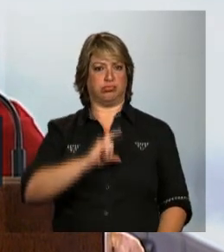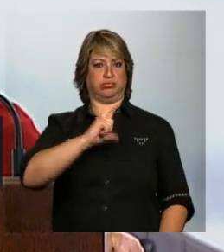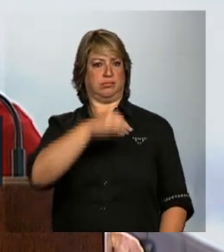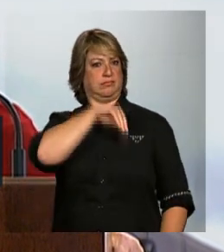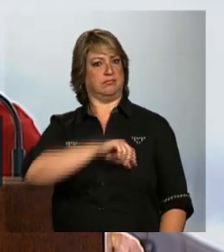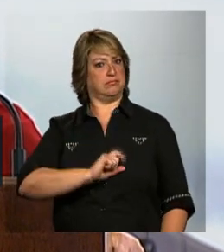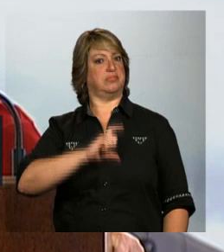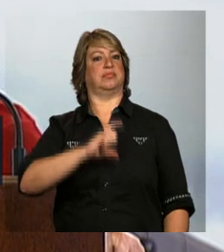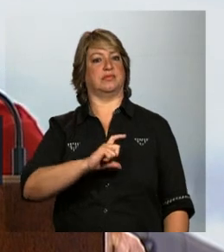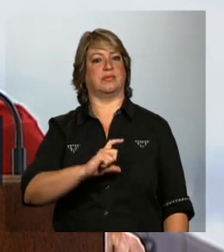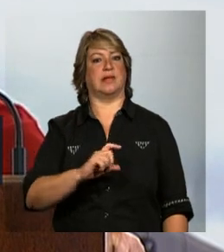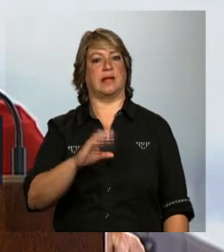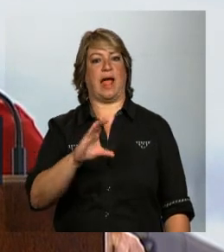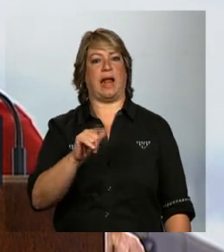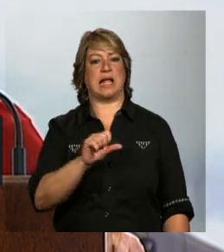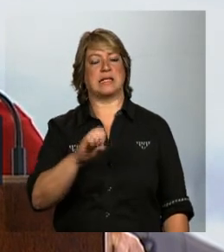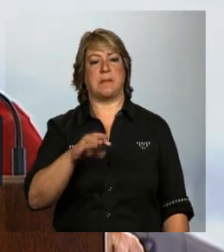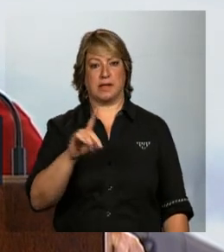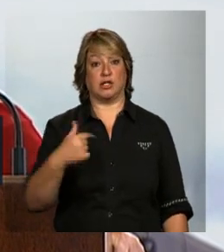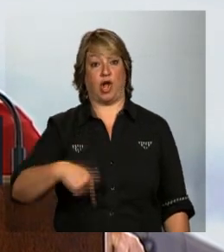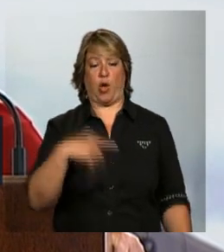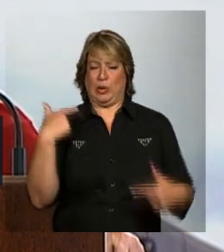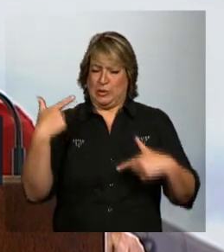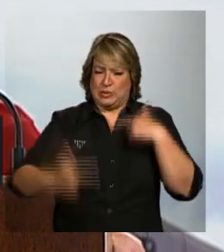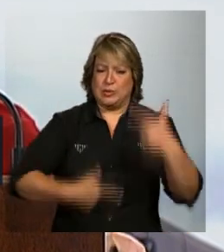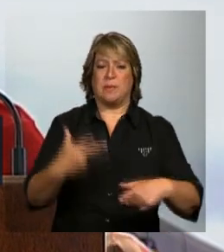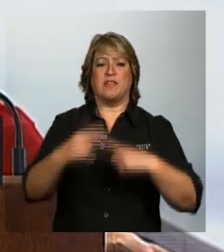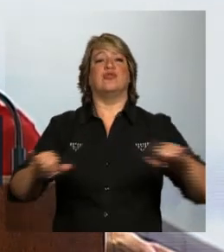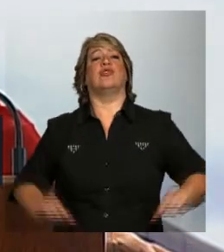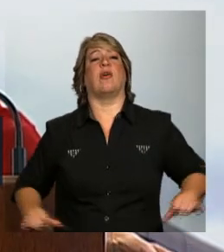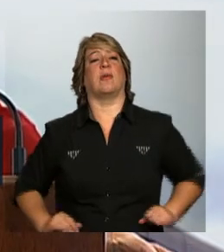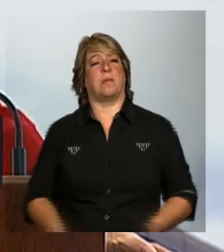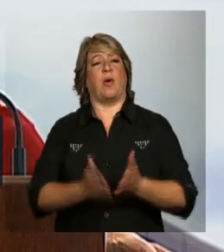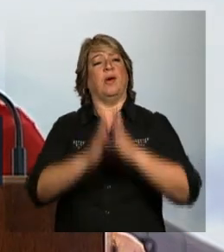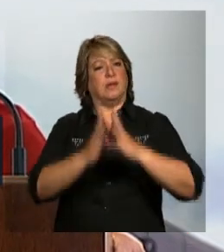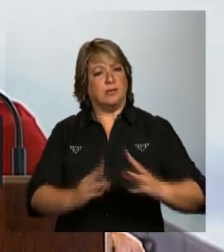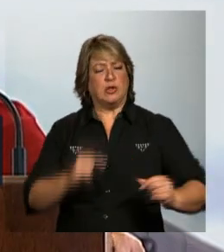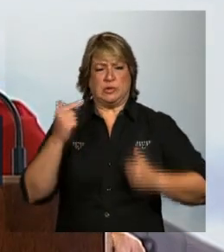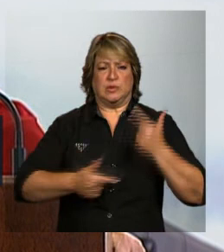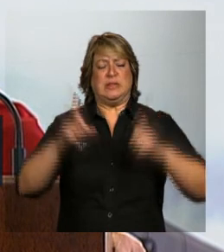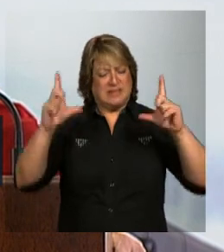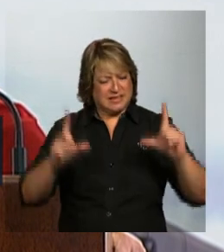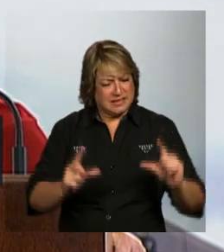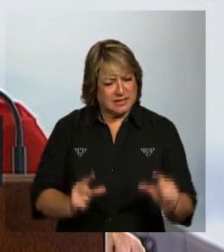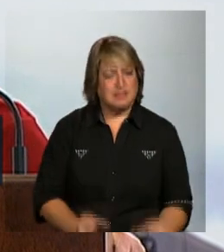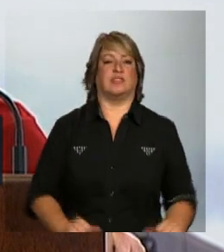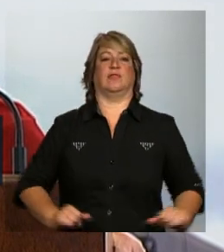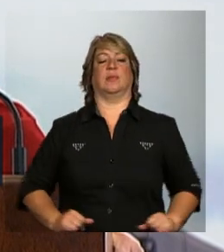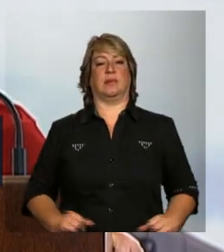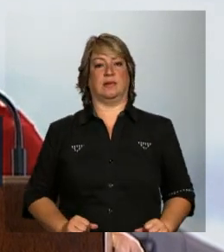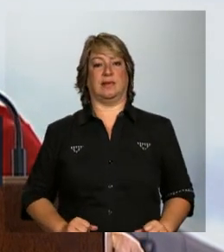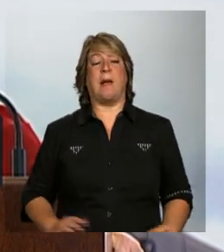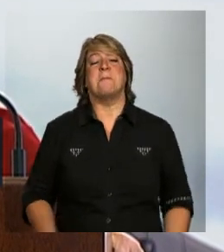nós estamos combater uma miséria e reduzindo sistematicamente a miséria no nosso